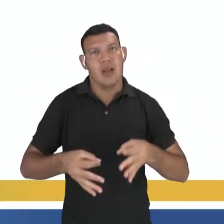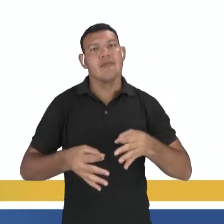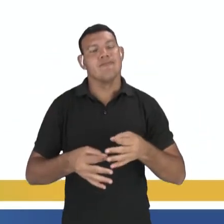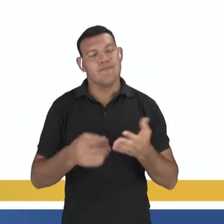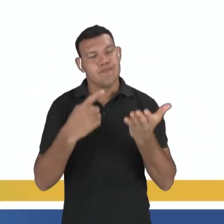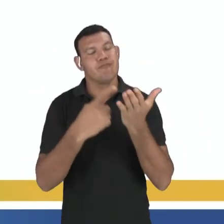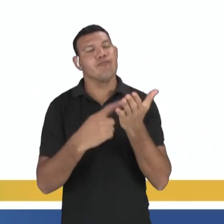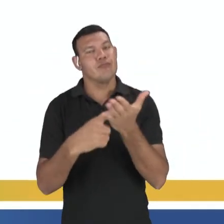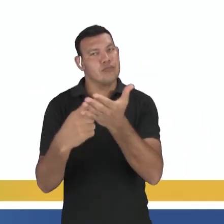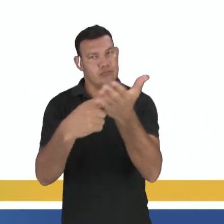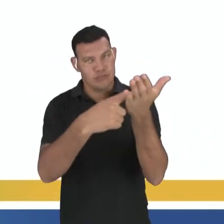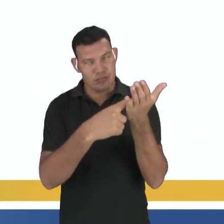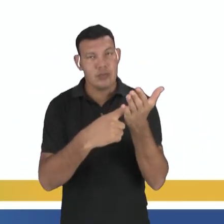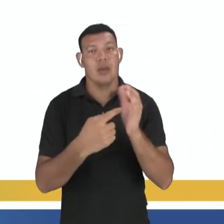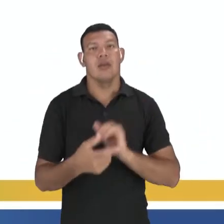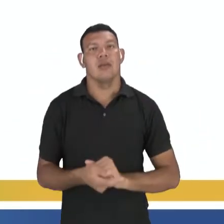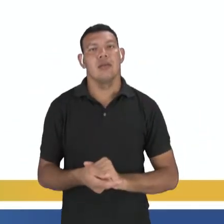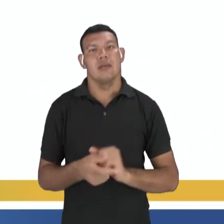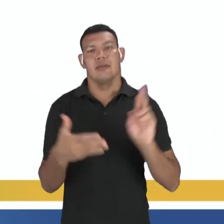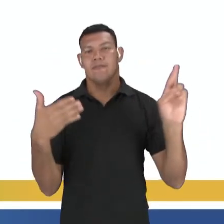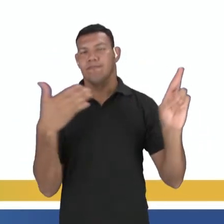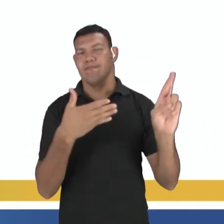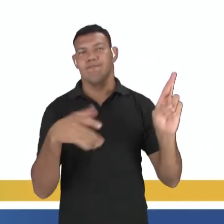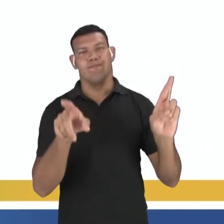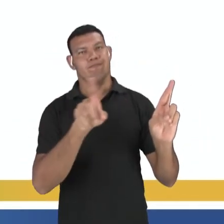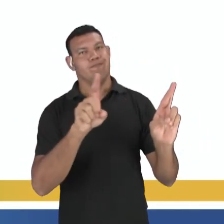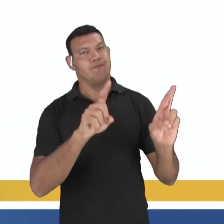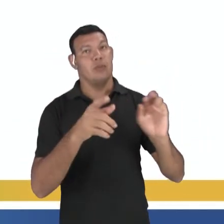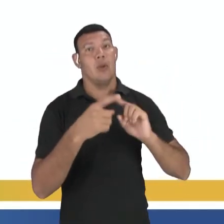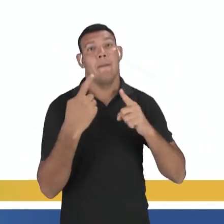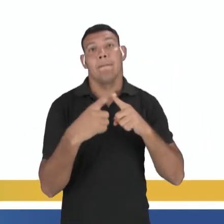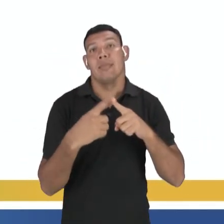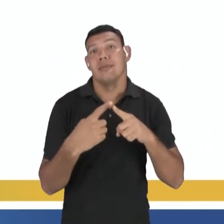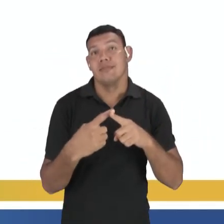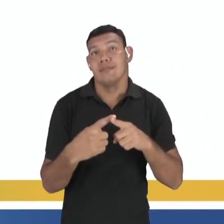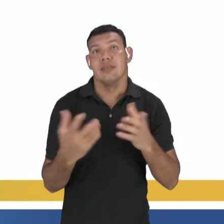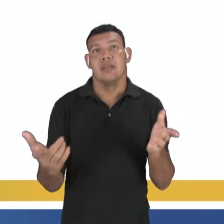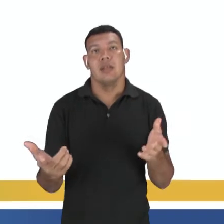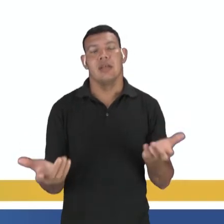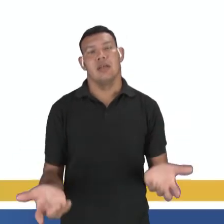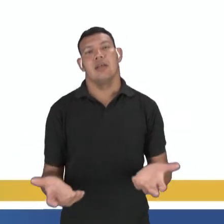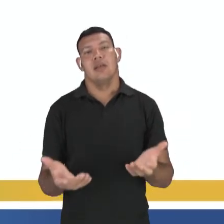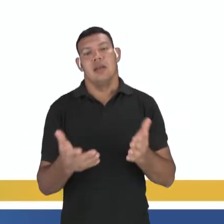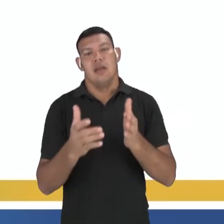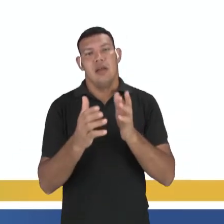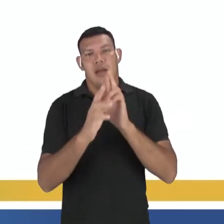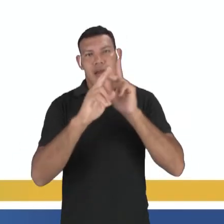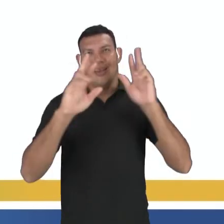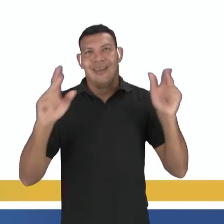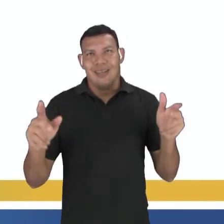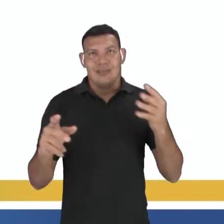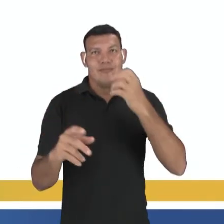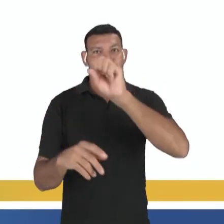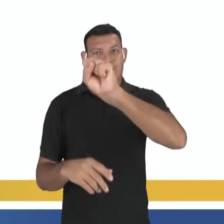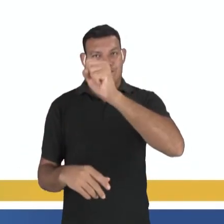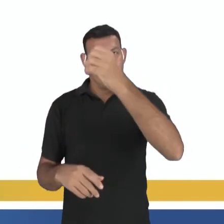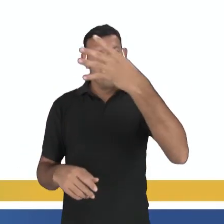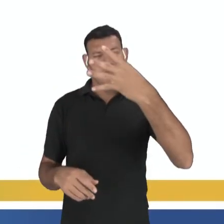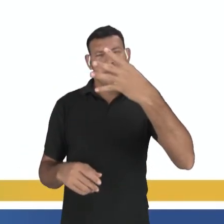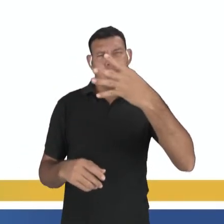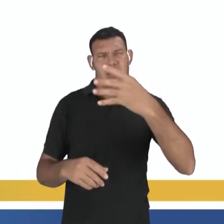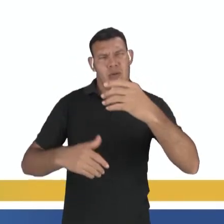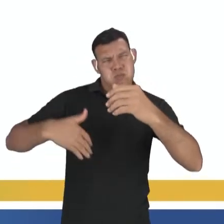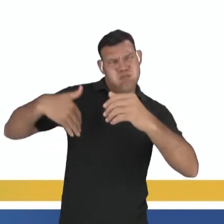concordo plenamente com você, não representa. Por quê, gente? Porque a amplitude 84 foi